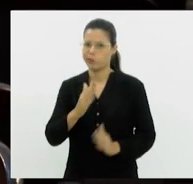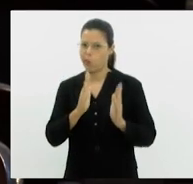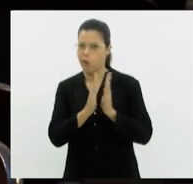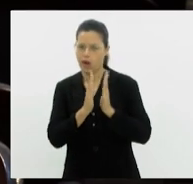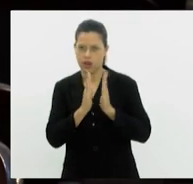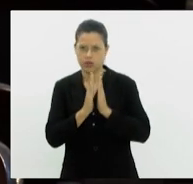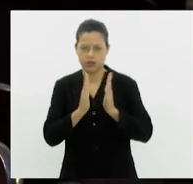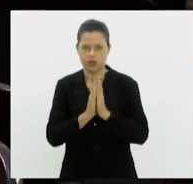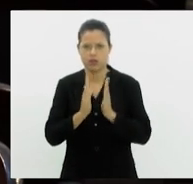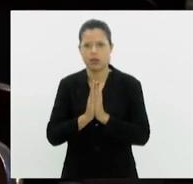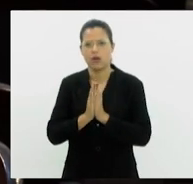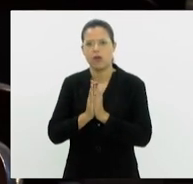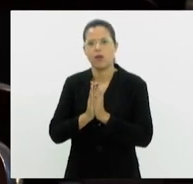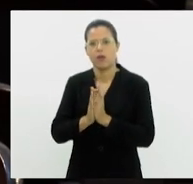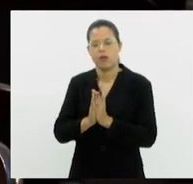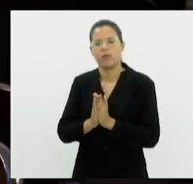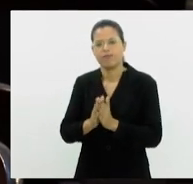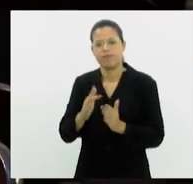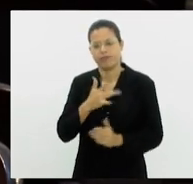recuperação do deputado